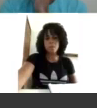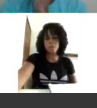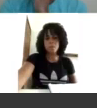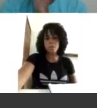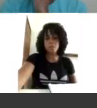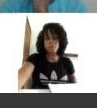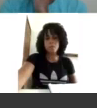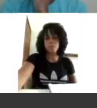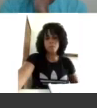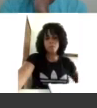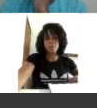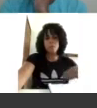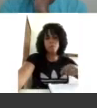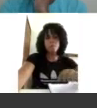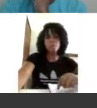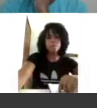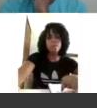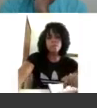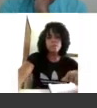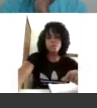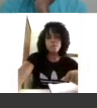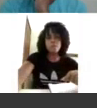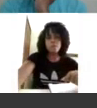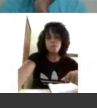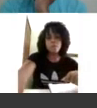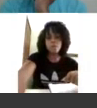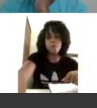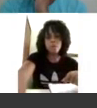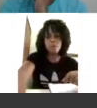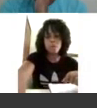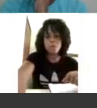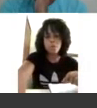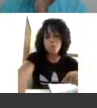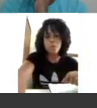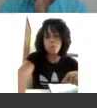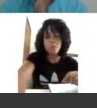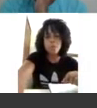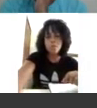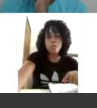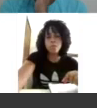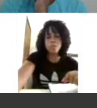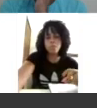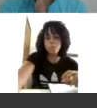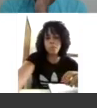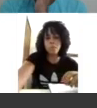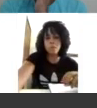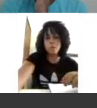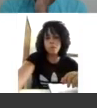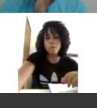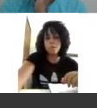que estava acontecendo em relação às práticas pedagógicas. Pode estar passando.